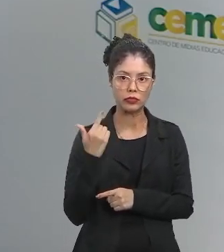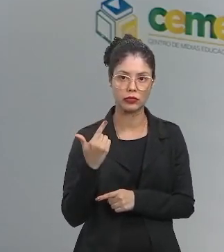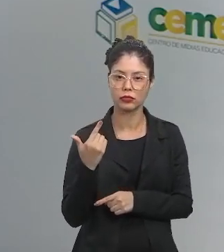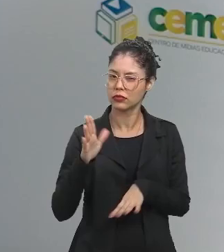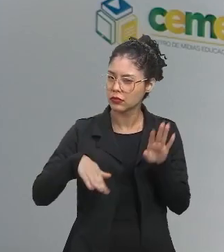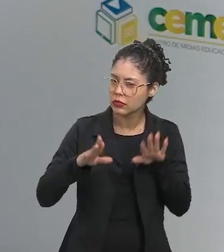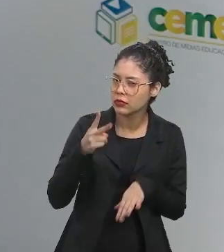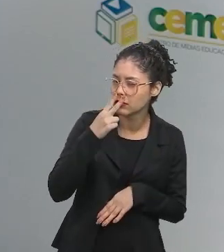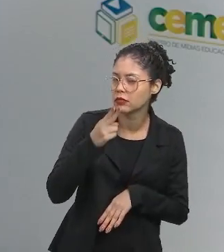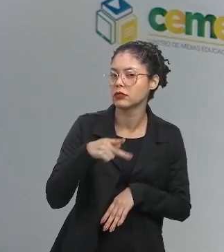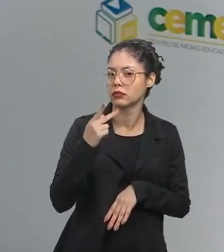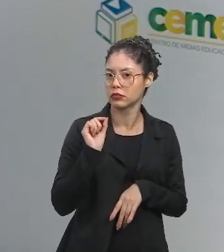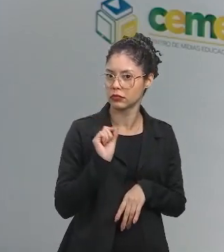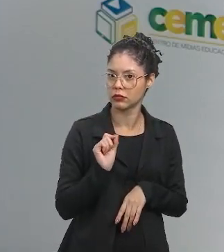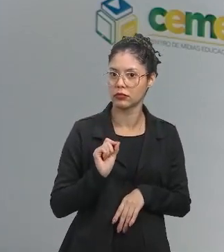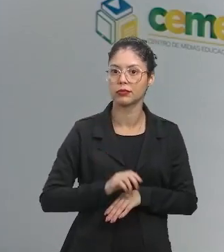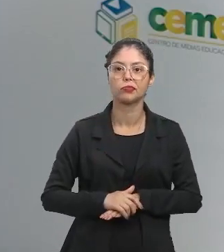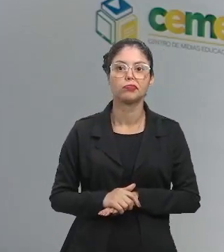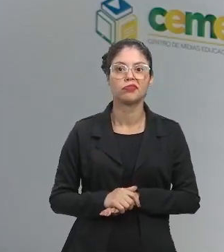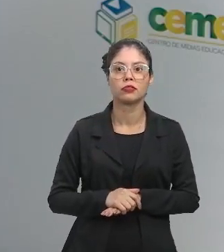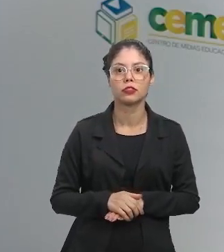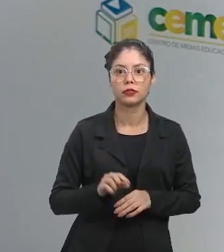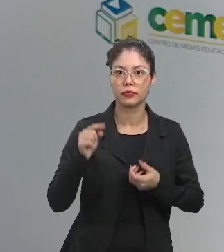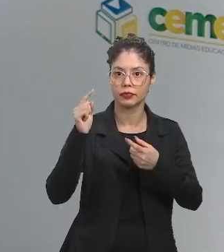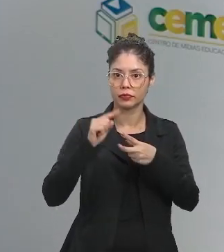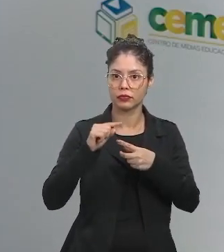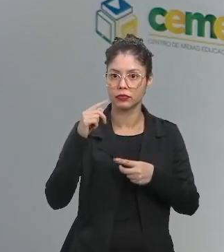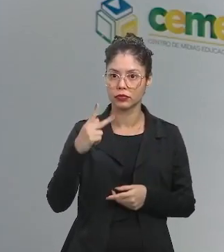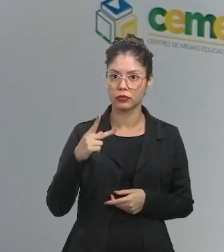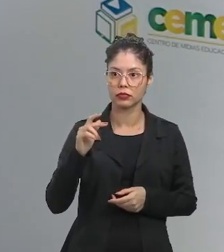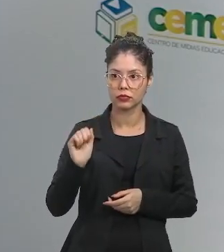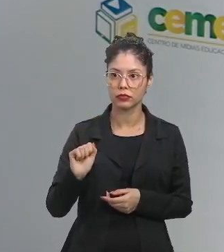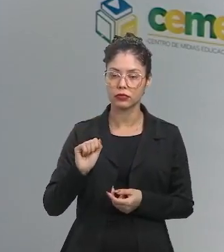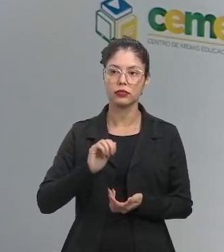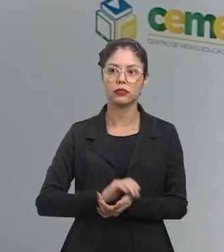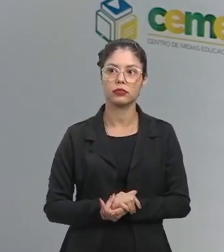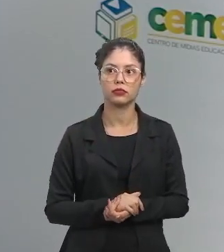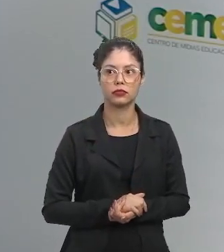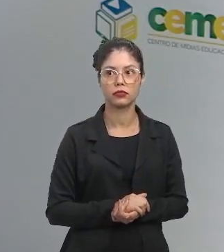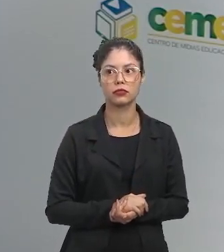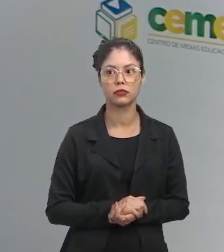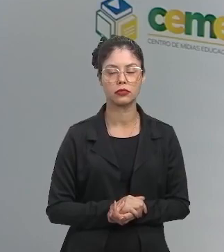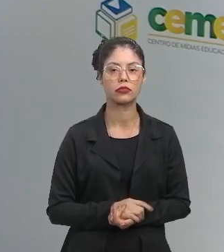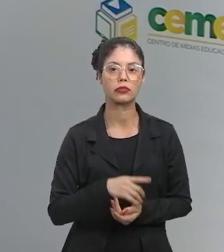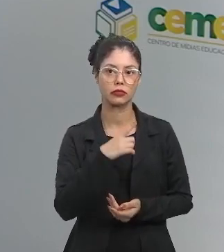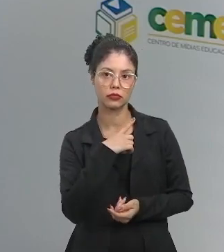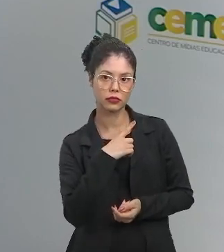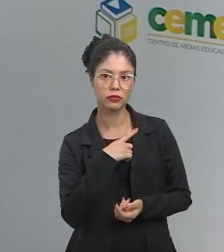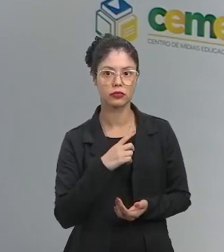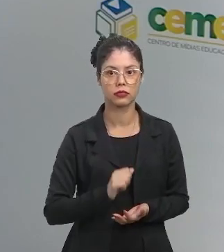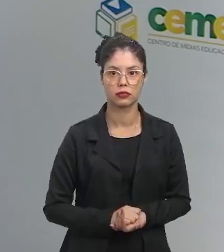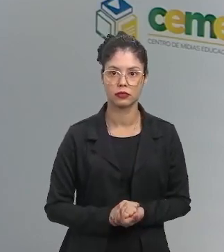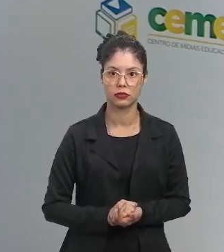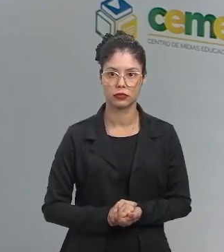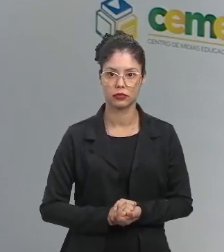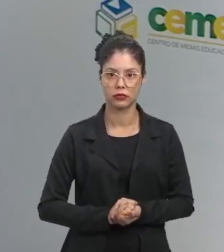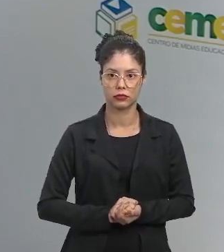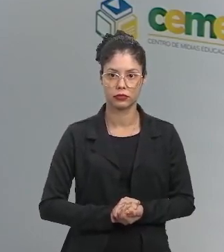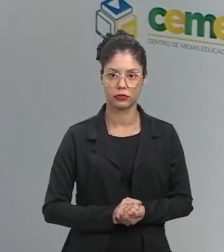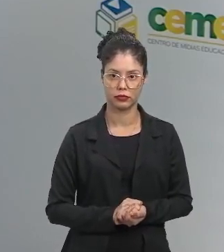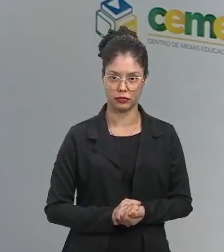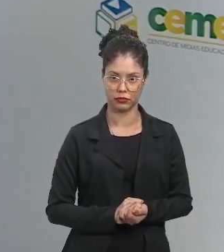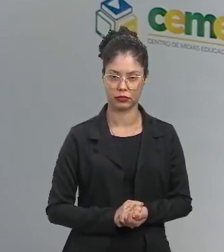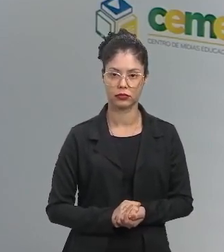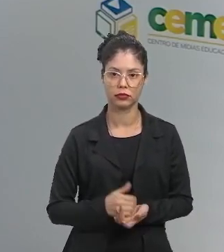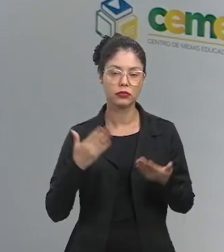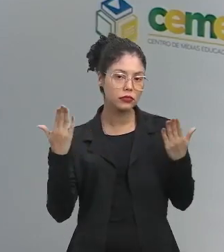que quase não se fala dele. Vamos falar então só do sítio P e do sítio A. é o sítio E, tá?